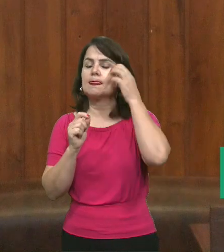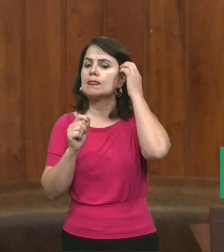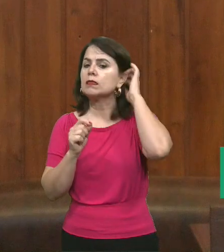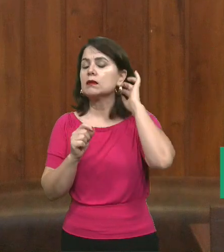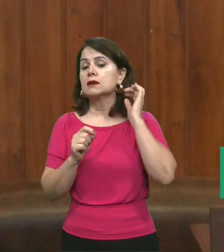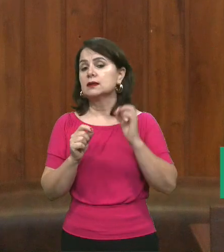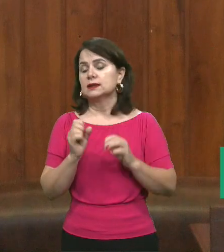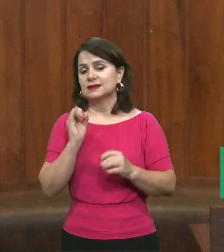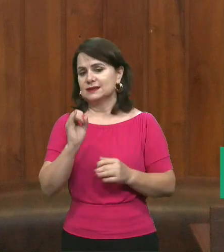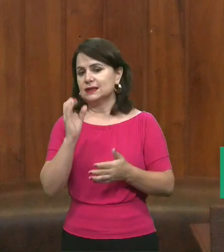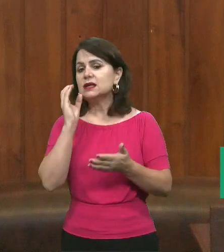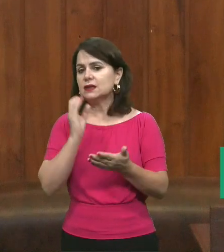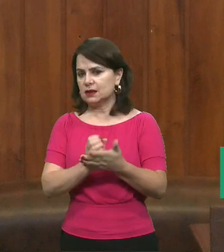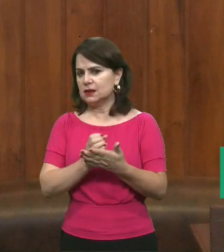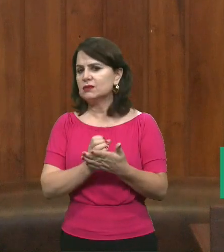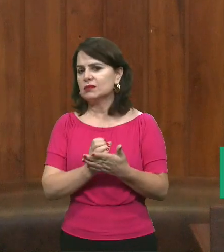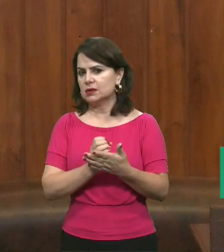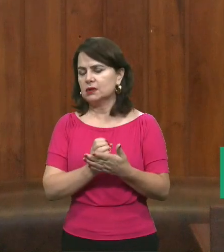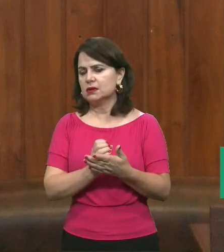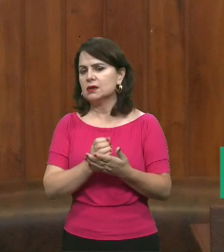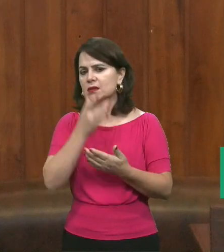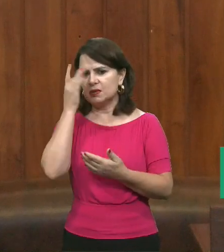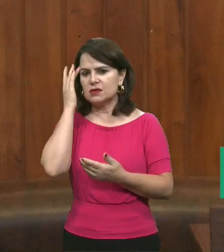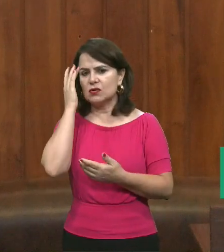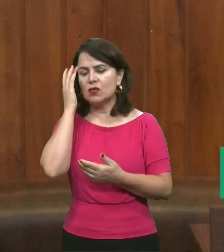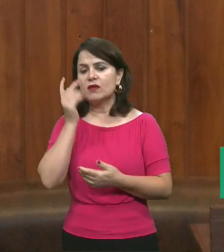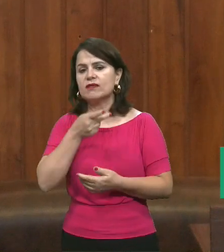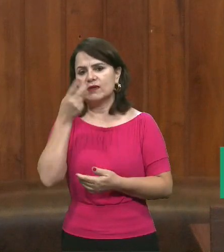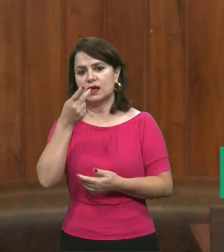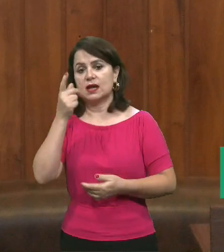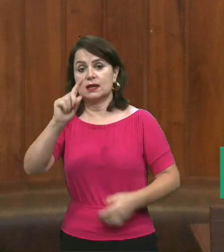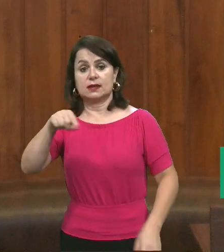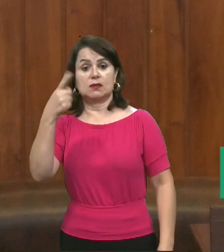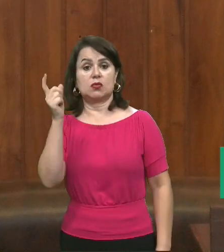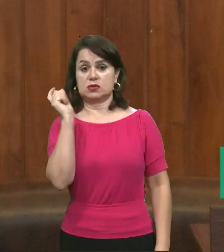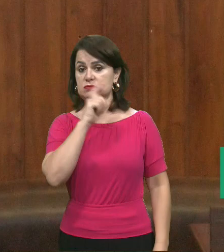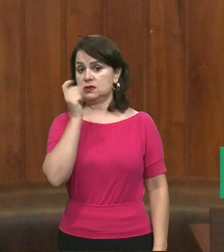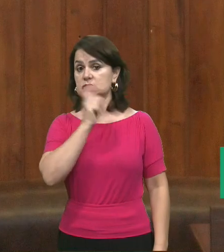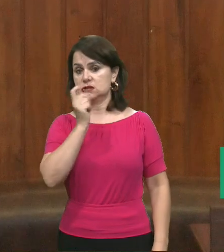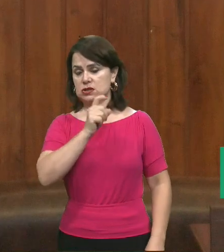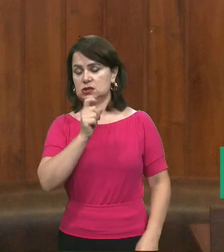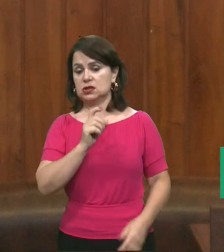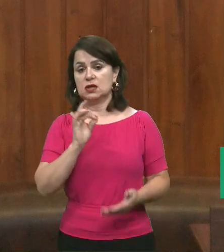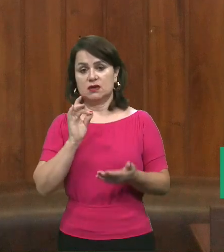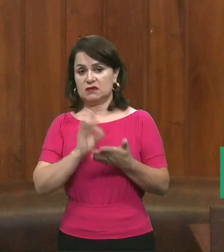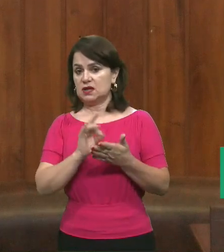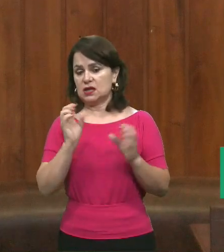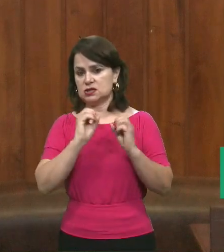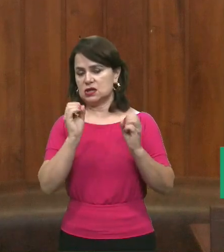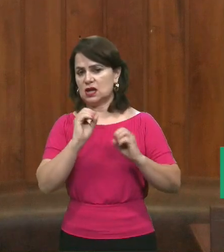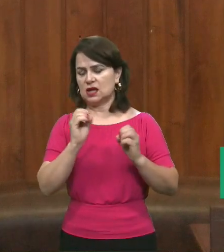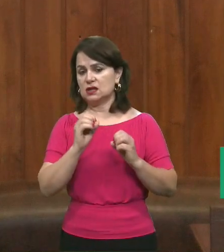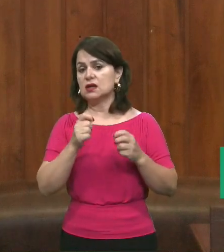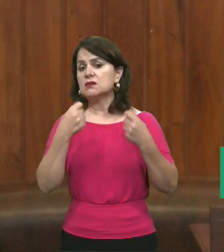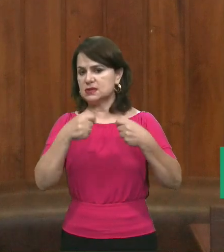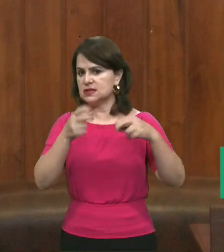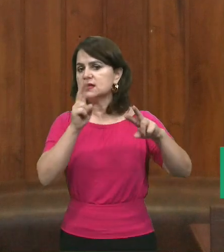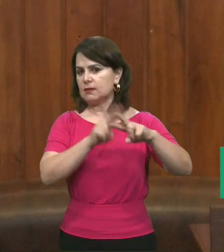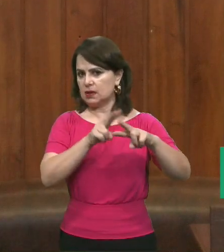fosse crime ele falar que vai fazer tal ações em seu governo e ele não cumprir e fosse preso, eu vou falar a verdade para você,